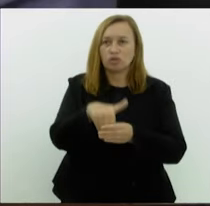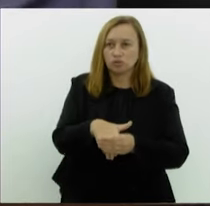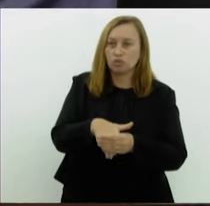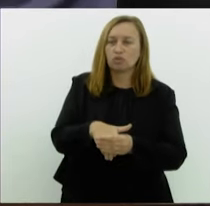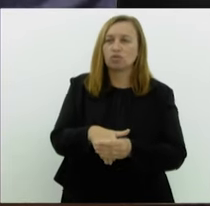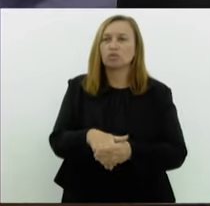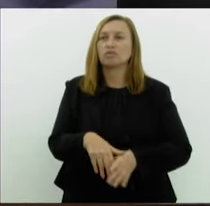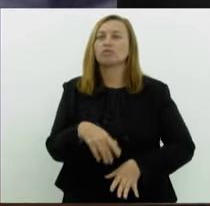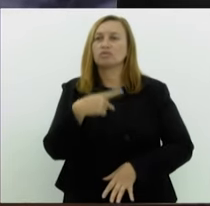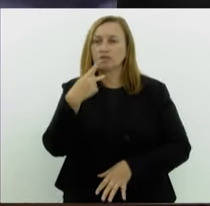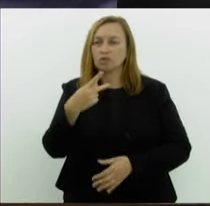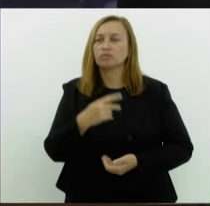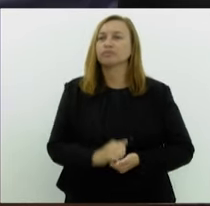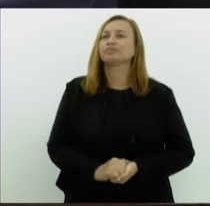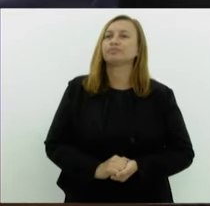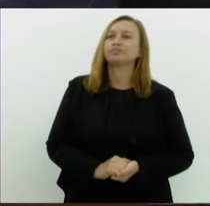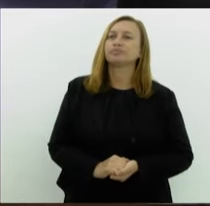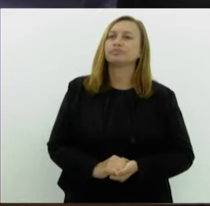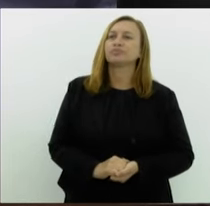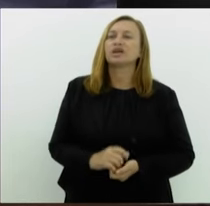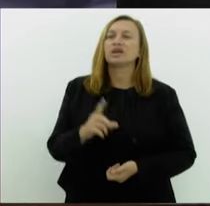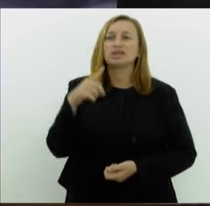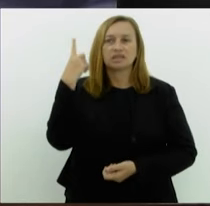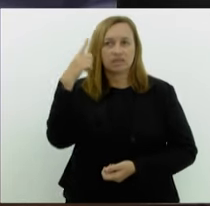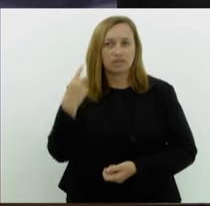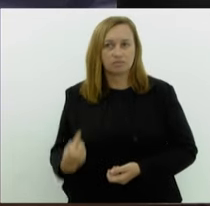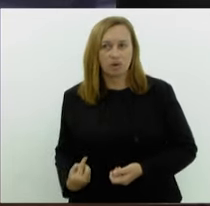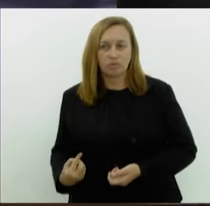oral. Dani Balbi.